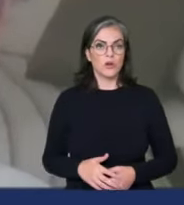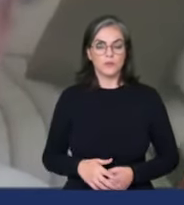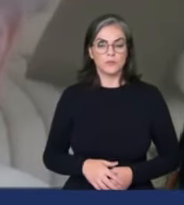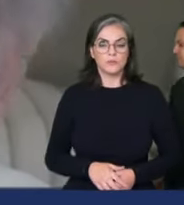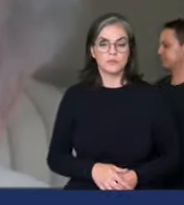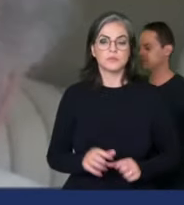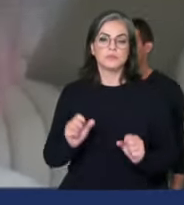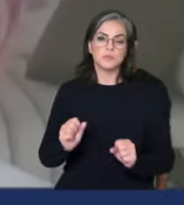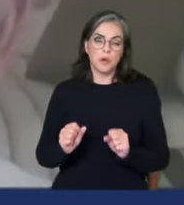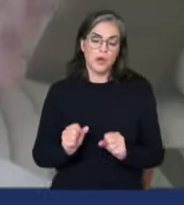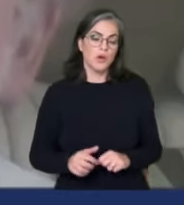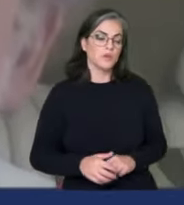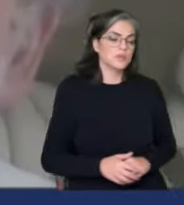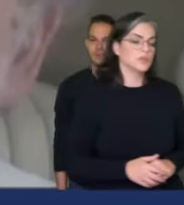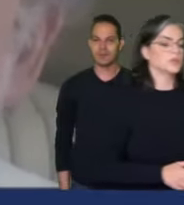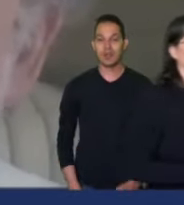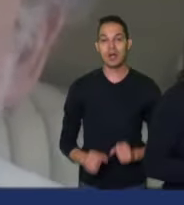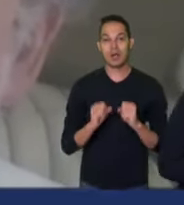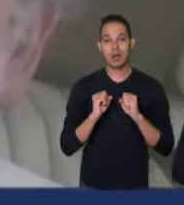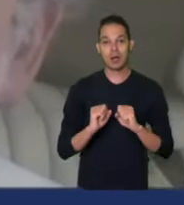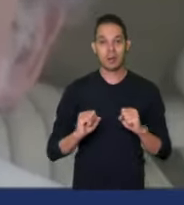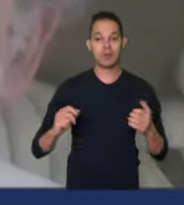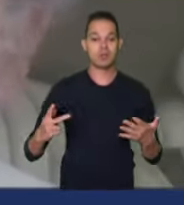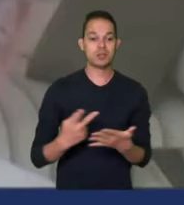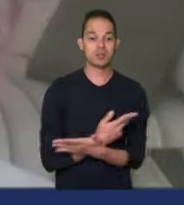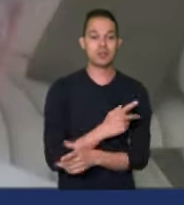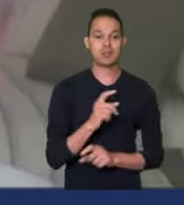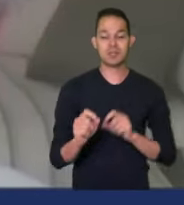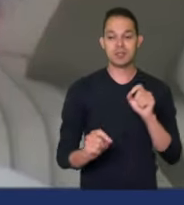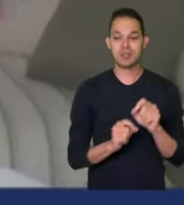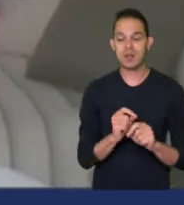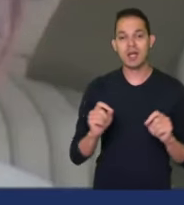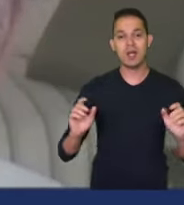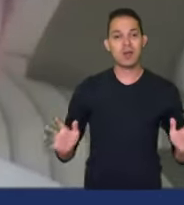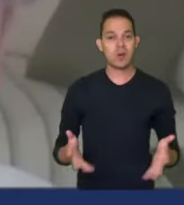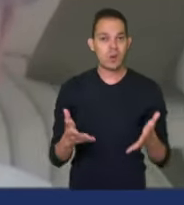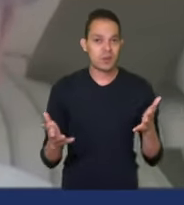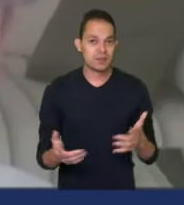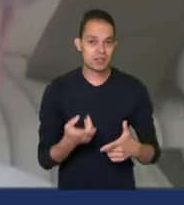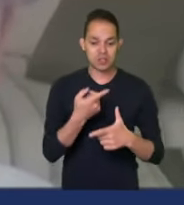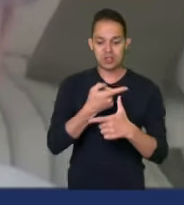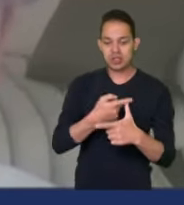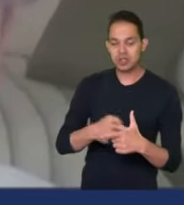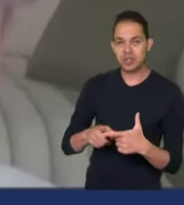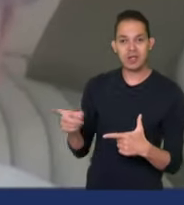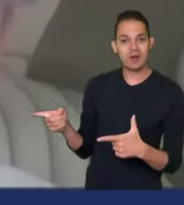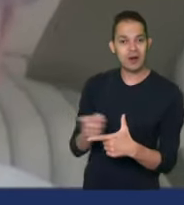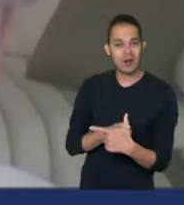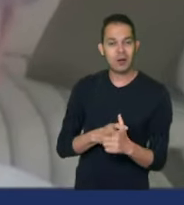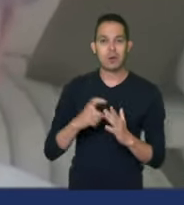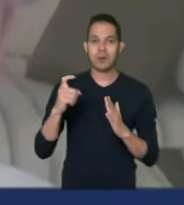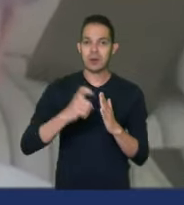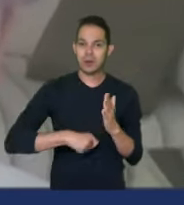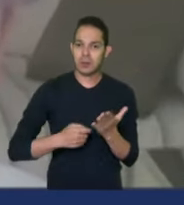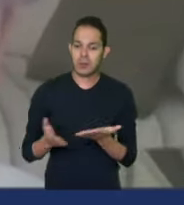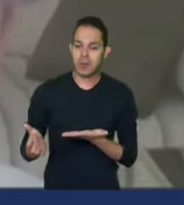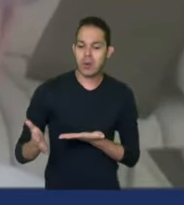Pode instituir. Como é que você desincentiva o dividendo? Cobrar imposto de renda